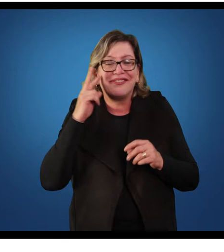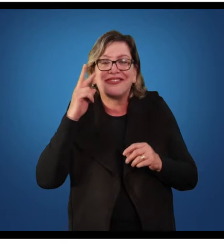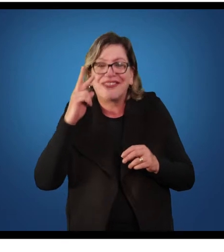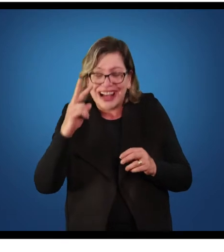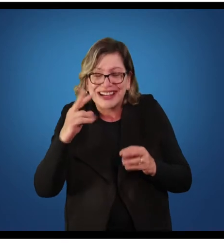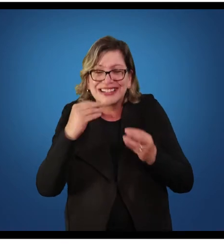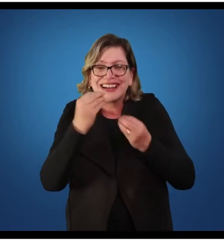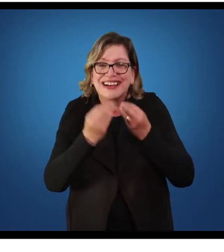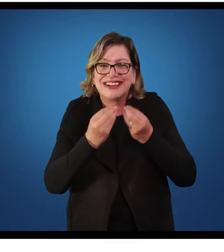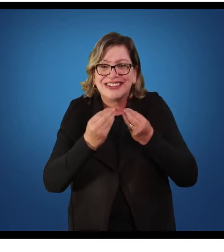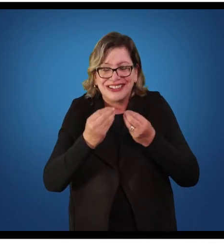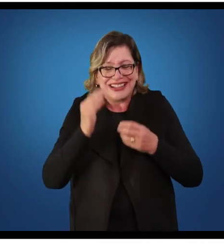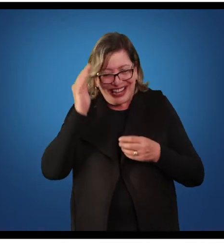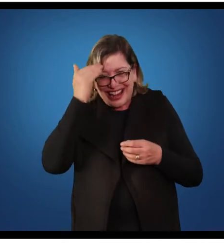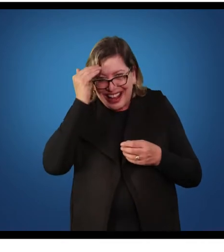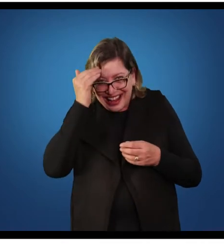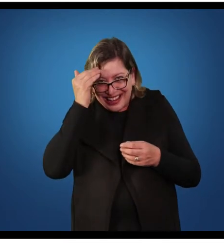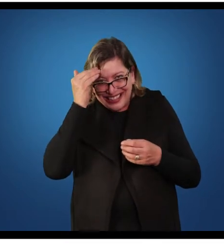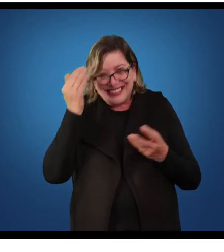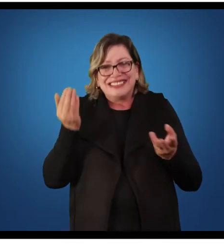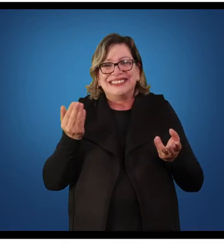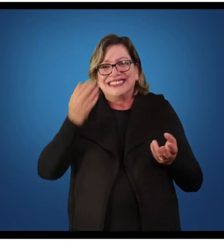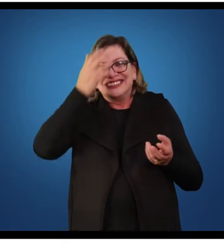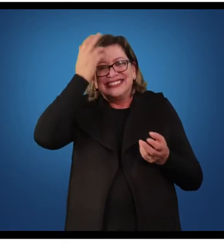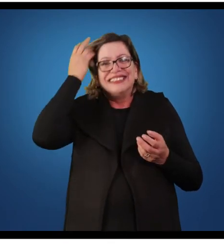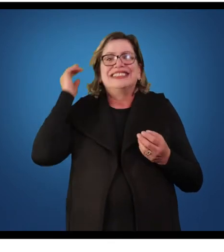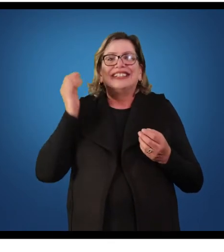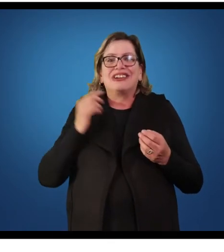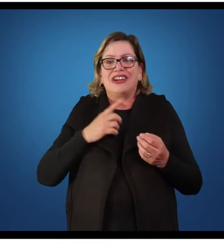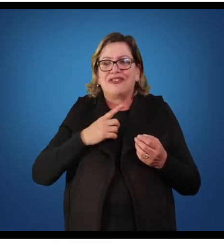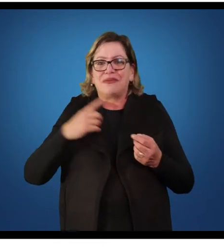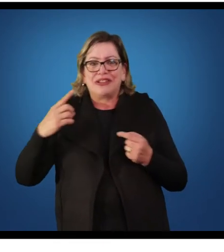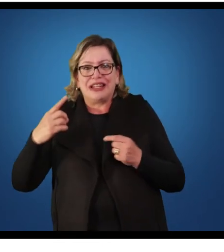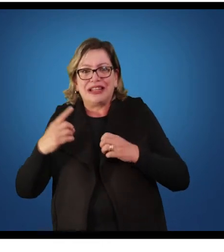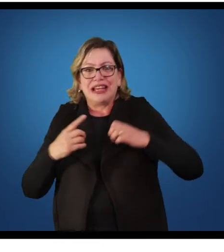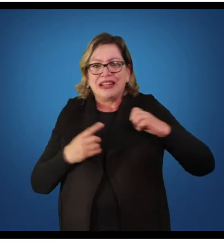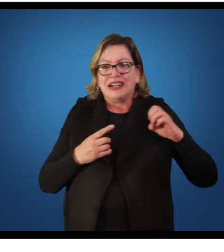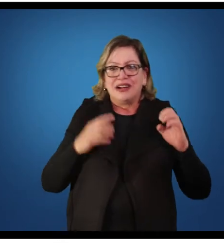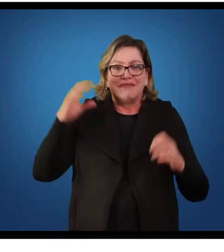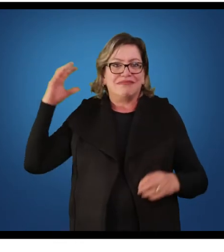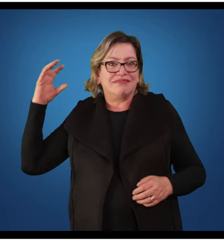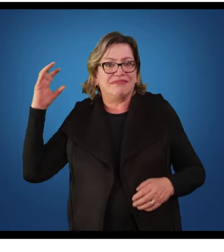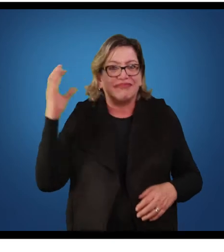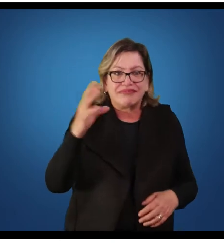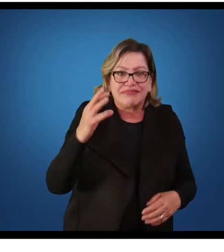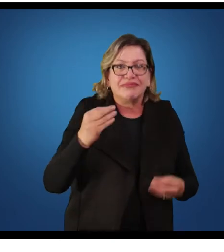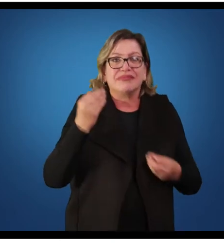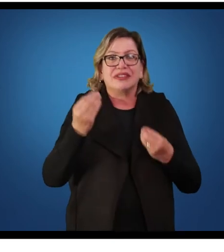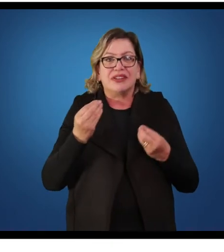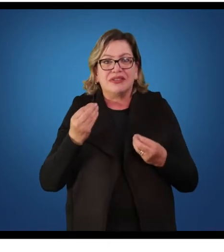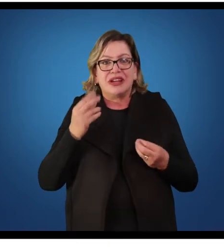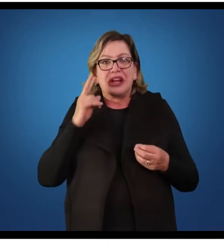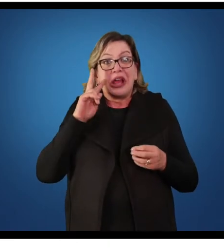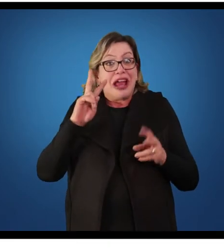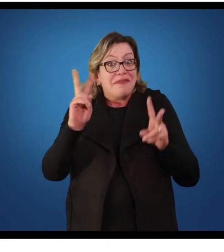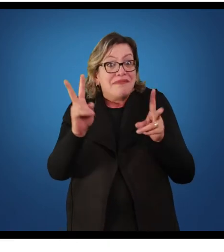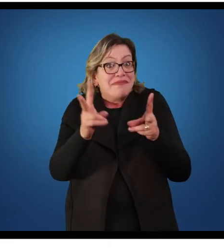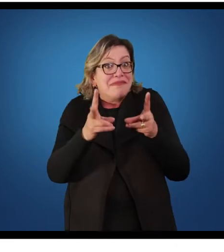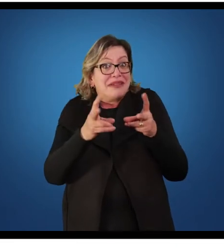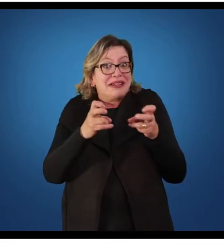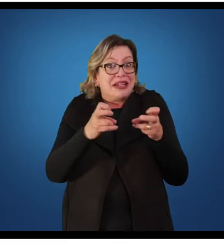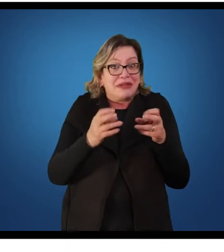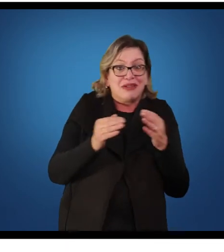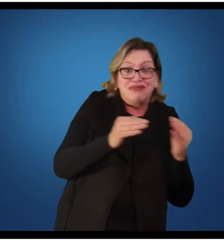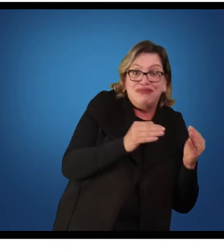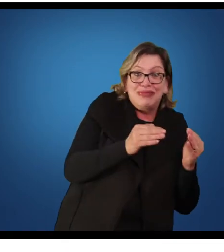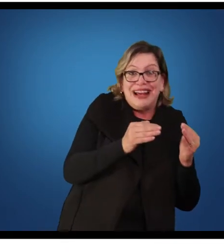certo? Entendido? Então, vou para a direita, vou para a esquerda e arremesso. Pode notar que quando eu joguei o corpo